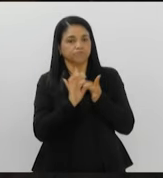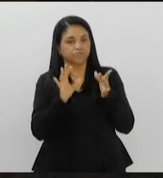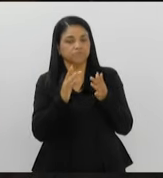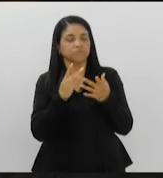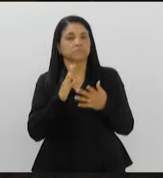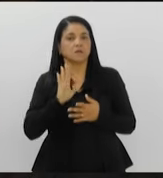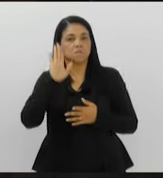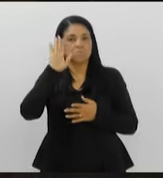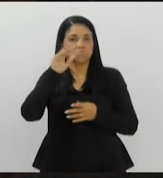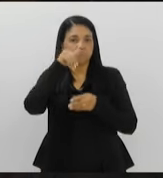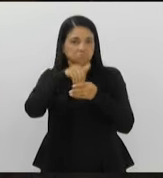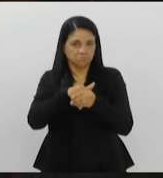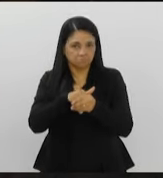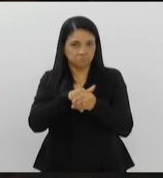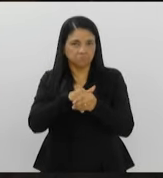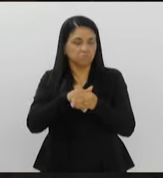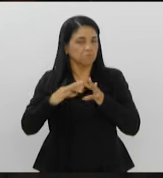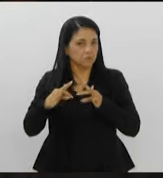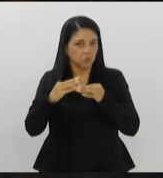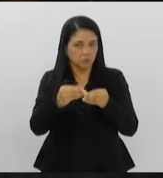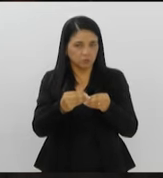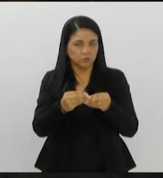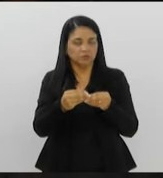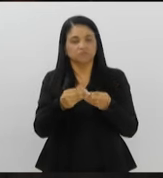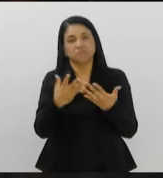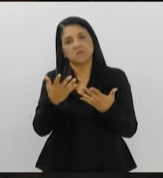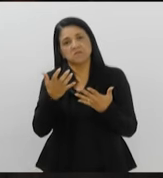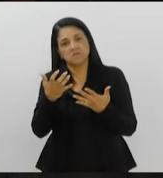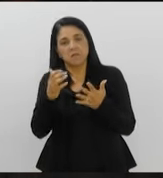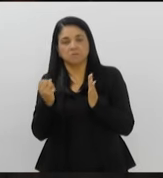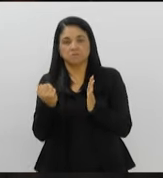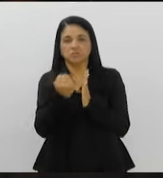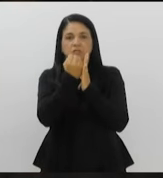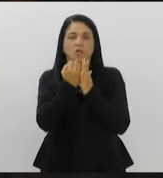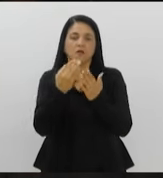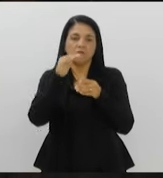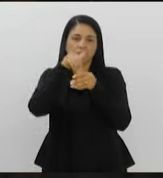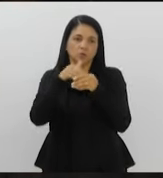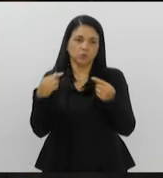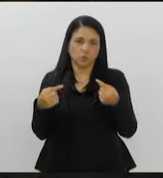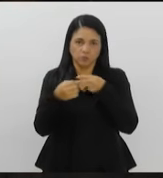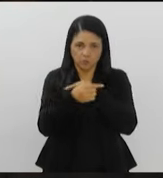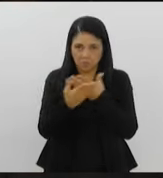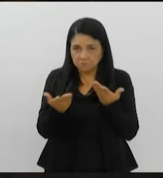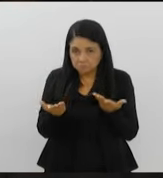aclamação. Salvo aquele que quiser destacar o voto em contrário.